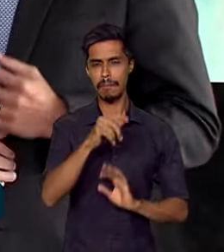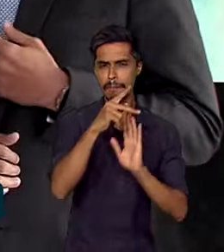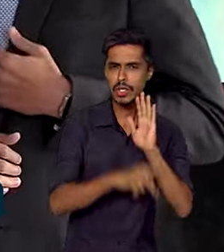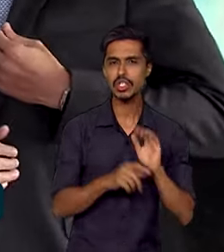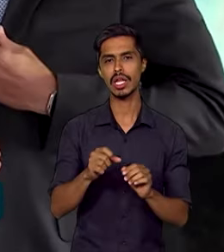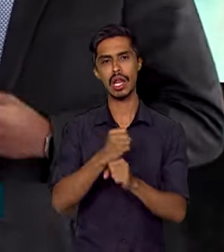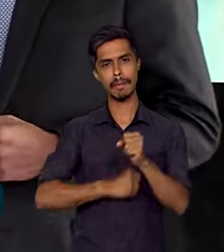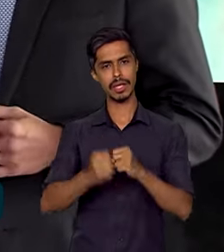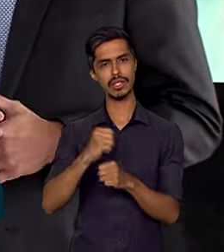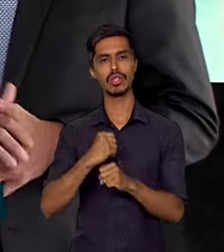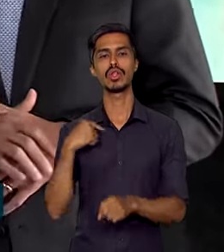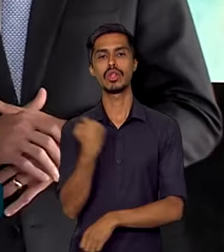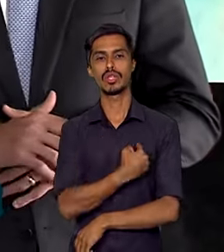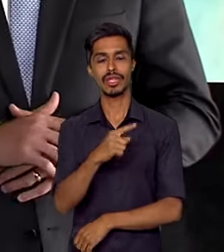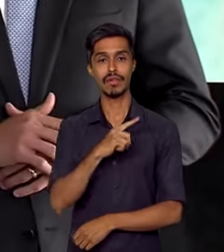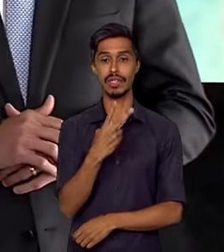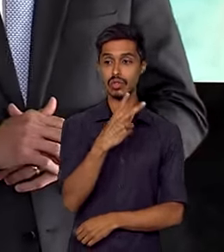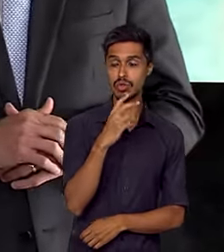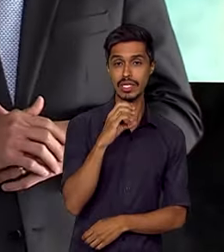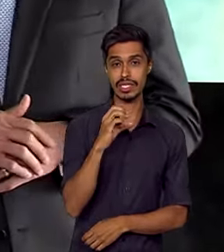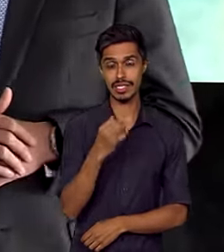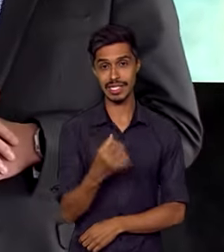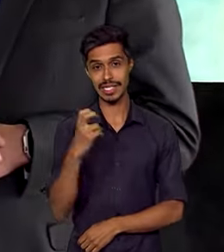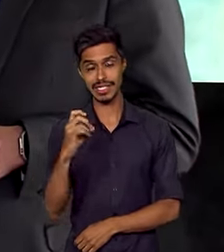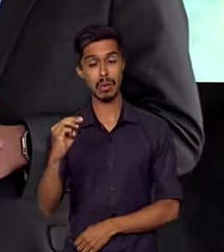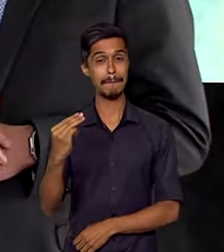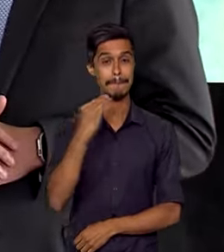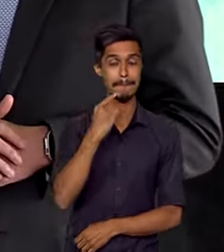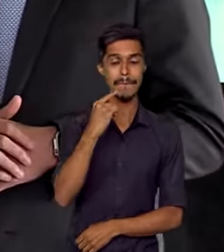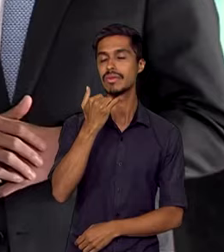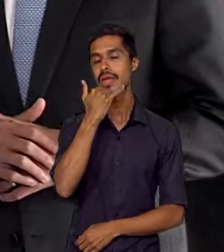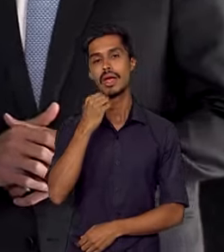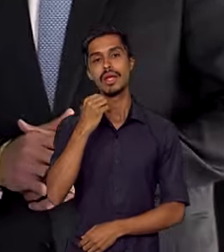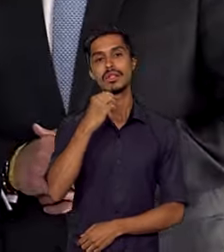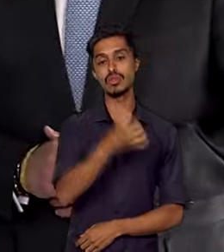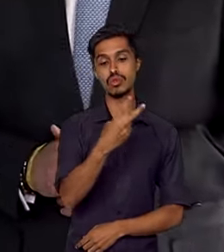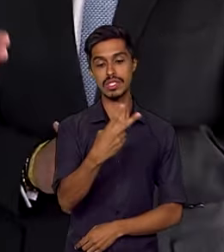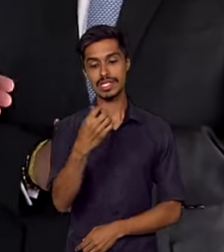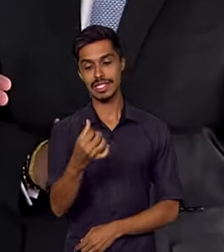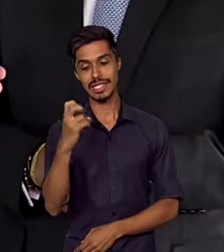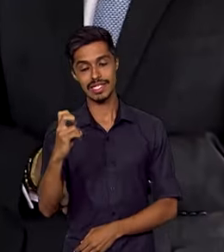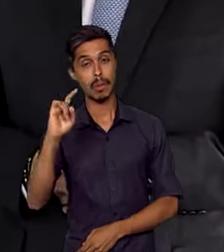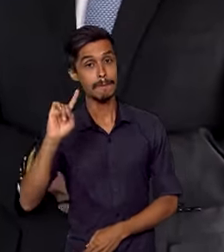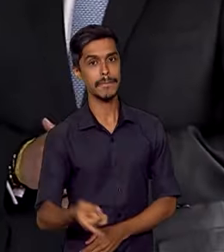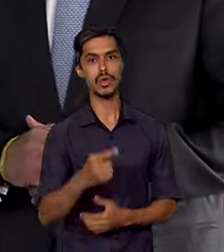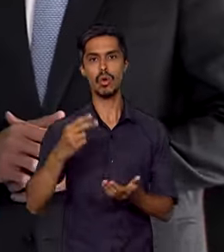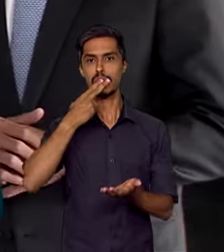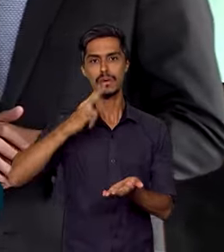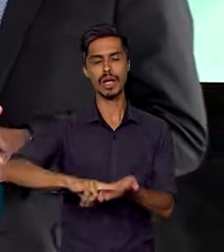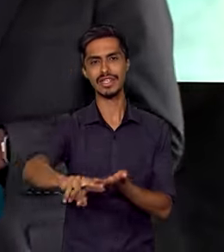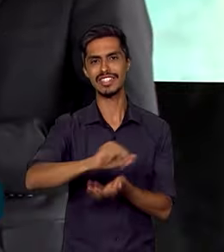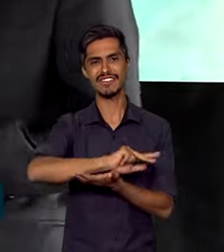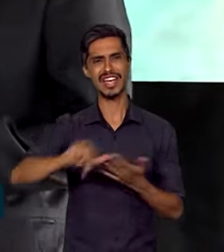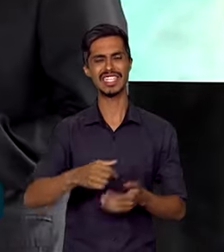ano passado a gente teve 265 mil cartas. Essas cartas são escritas por crianças em situação